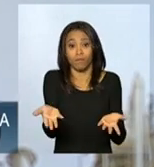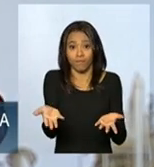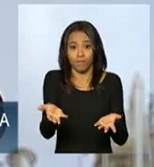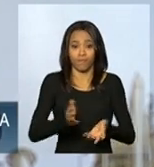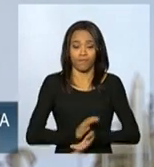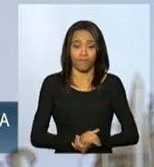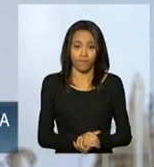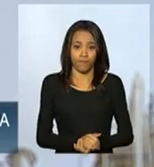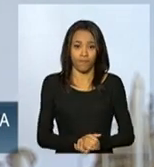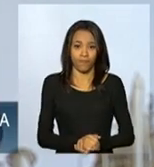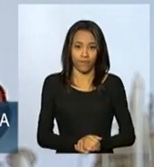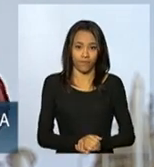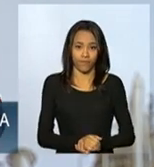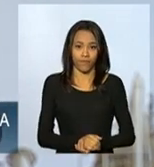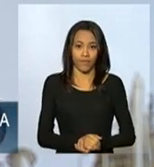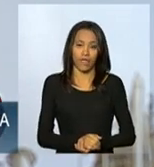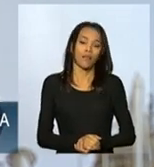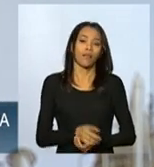É